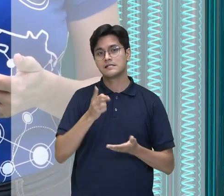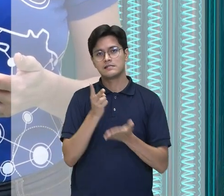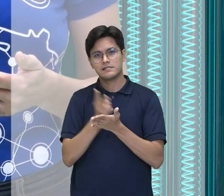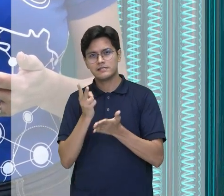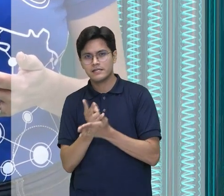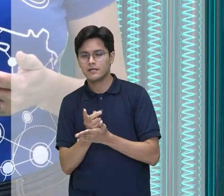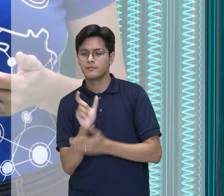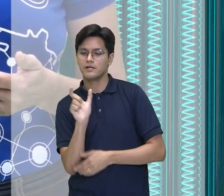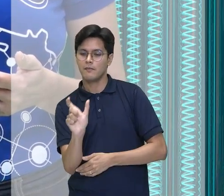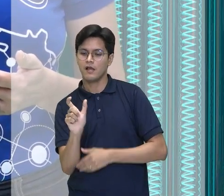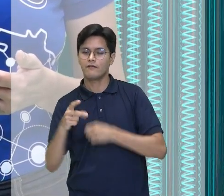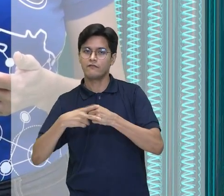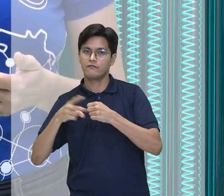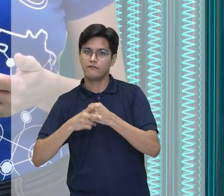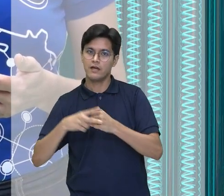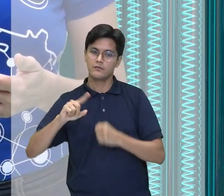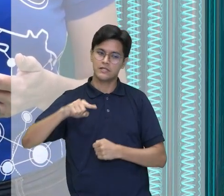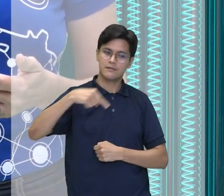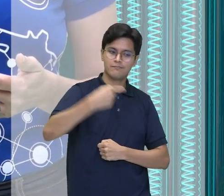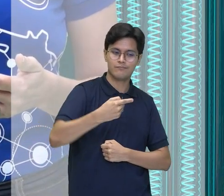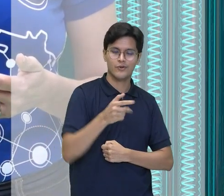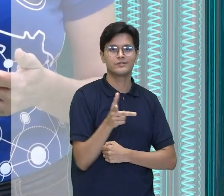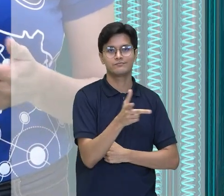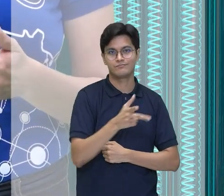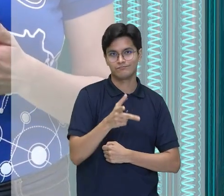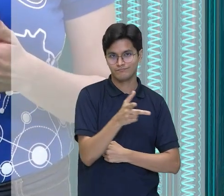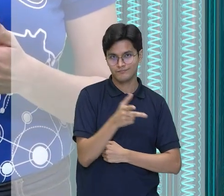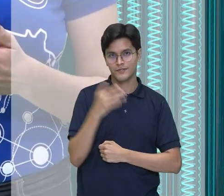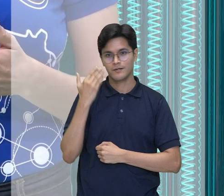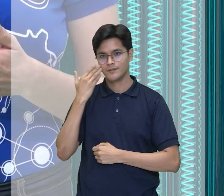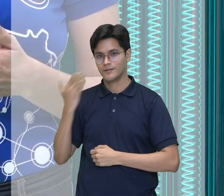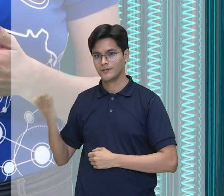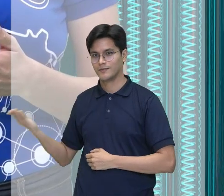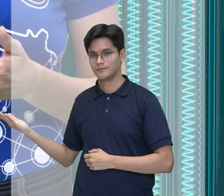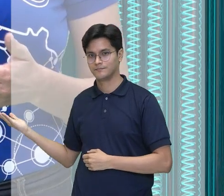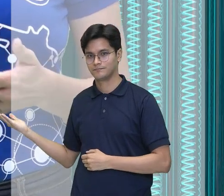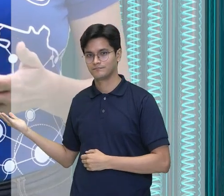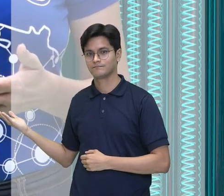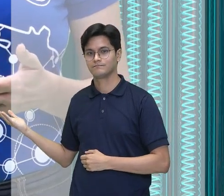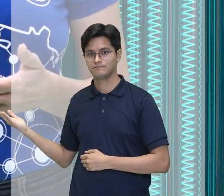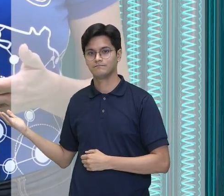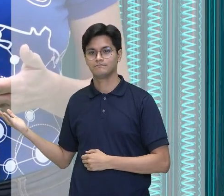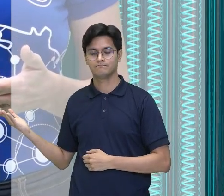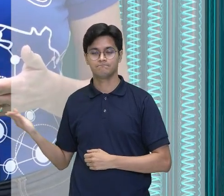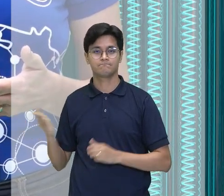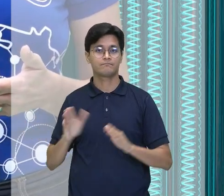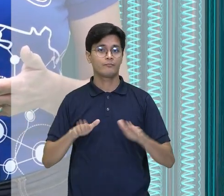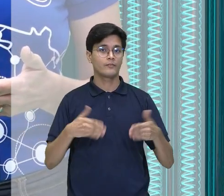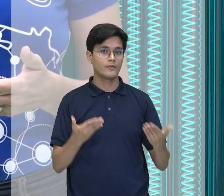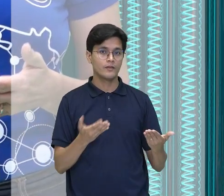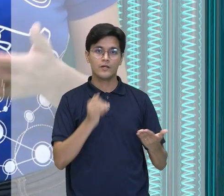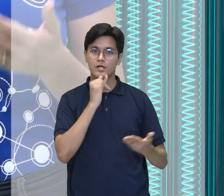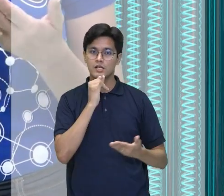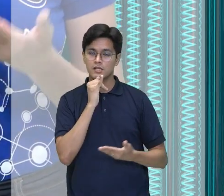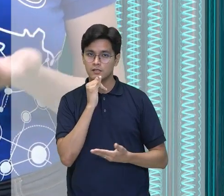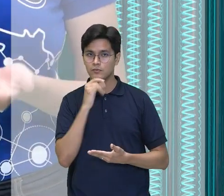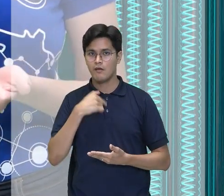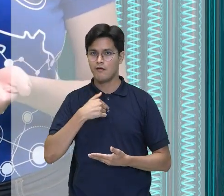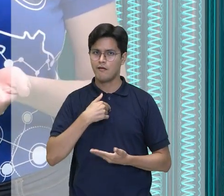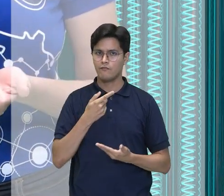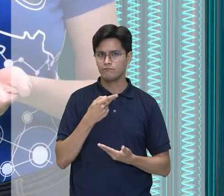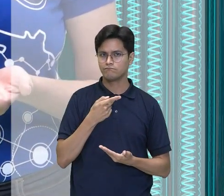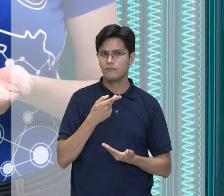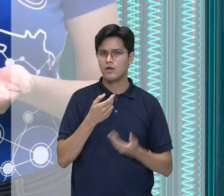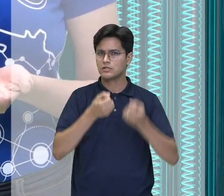sing, verbo play, verbo listen. Tudo bem? Então, se eu estou falando do Lucas, ele não